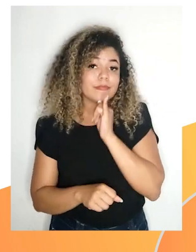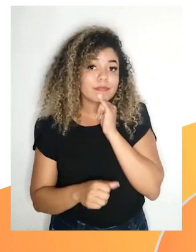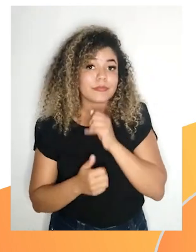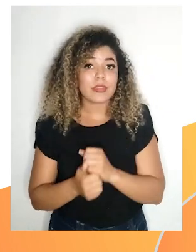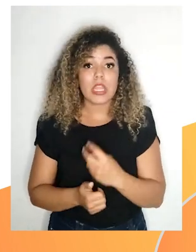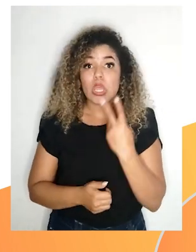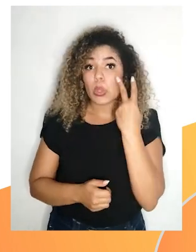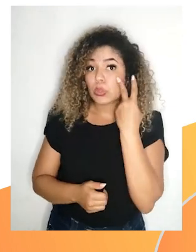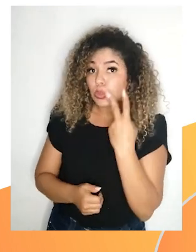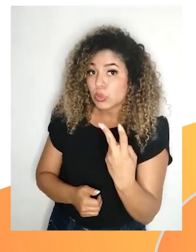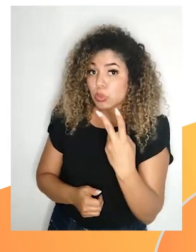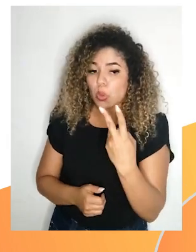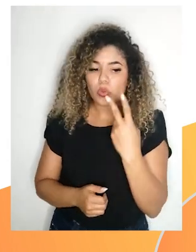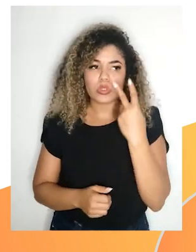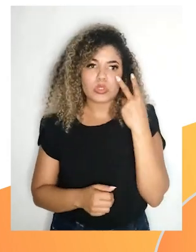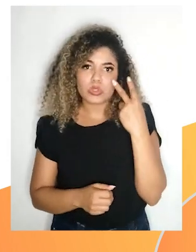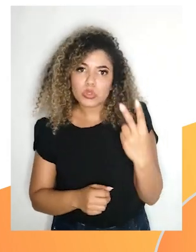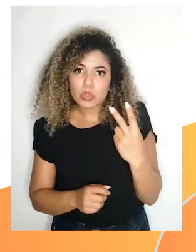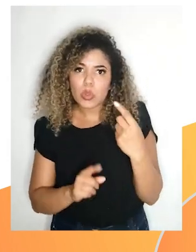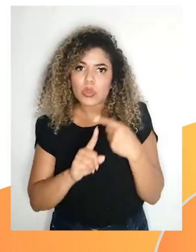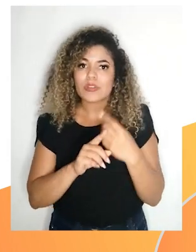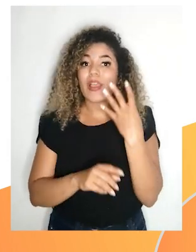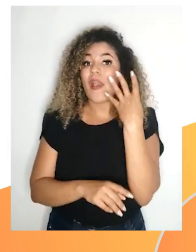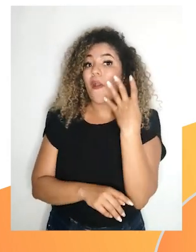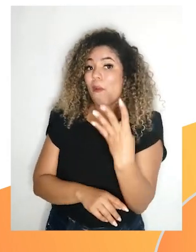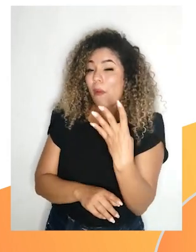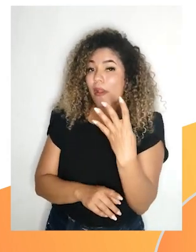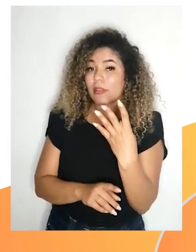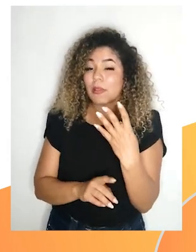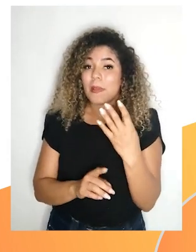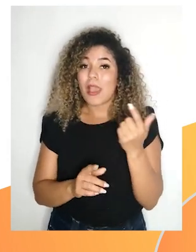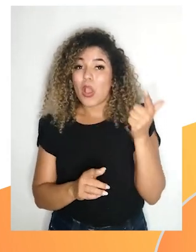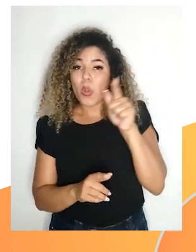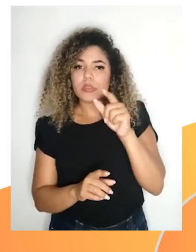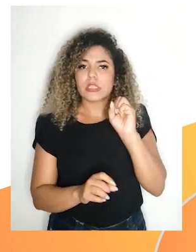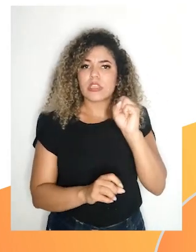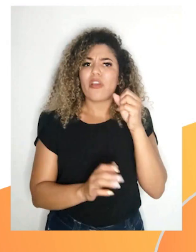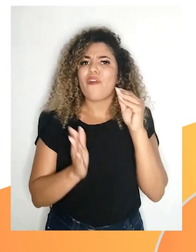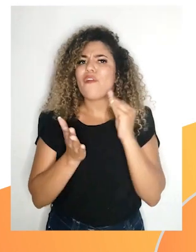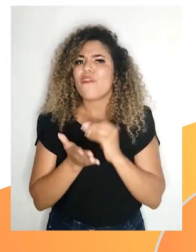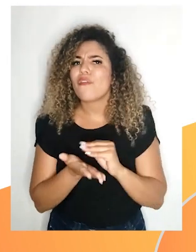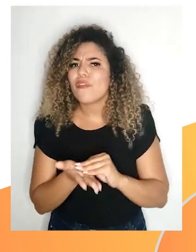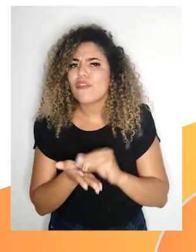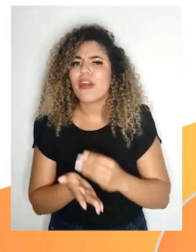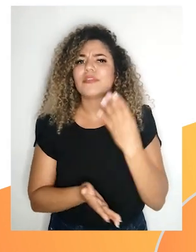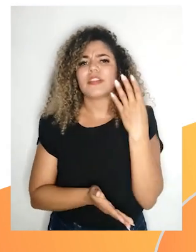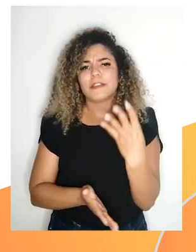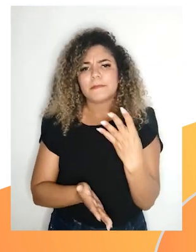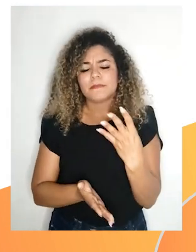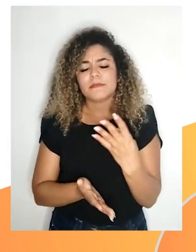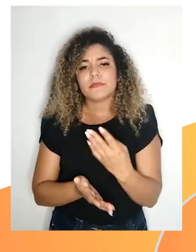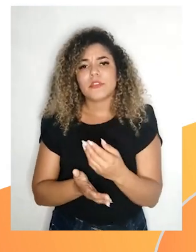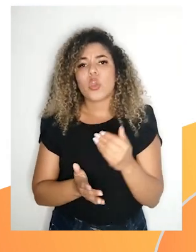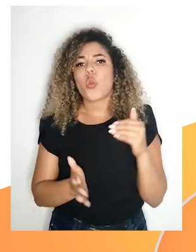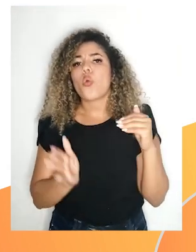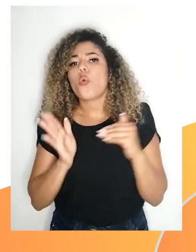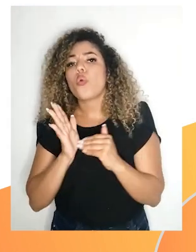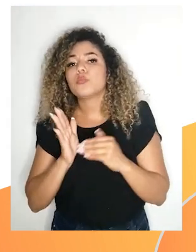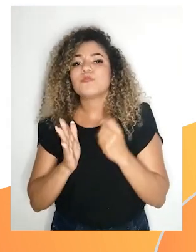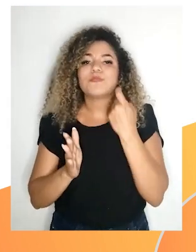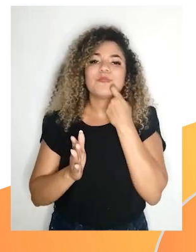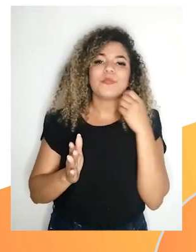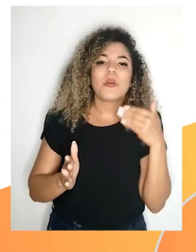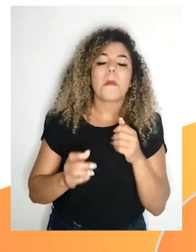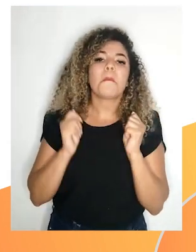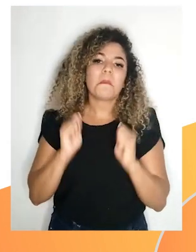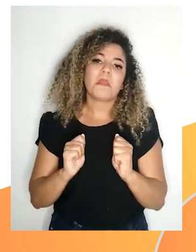colocar 2 é 4. Para chegar em 8, falta 4, né? E o último peixe, o valor